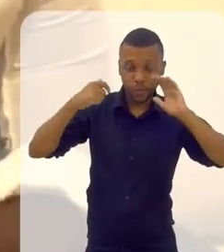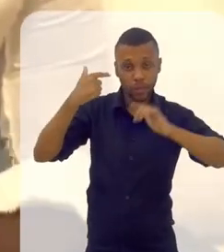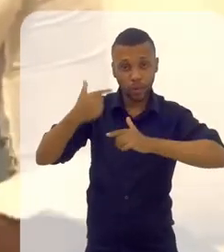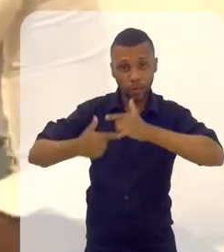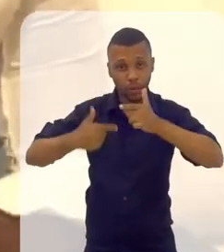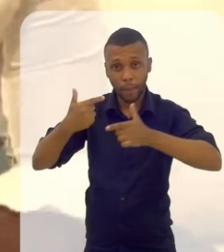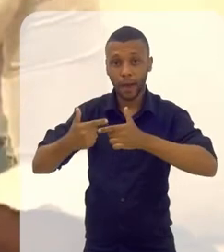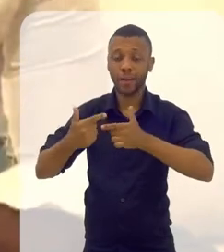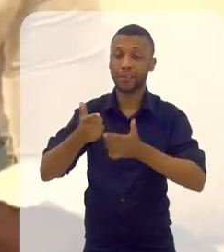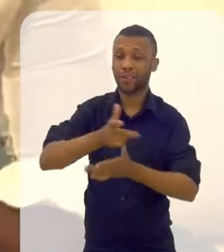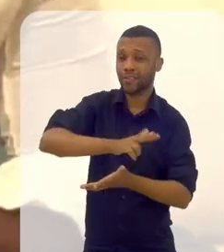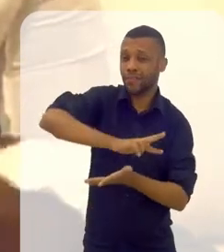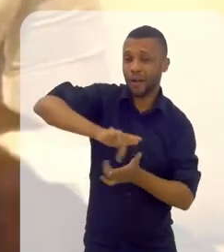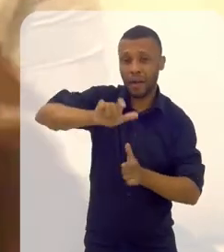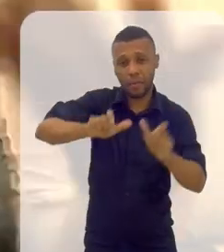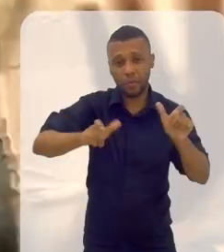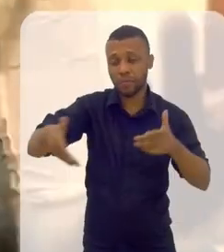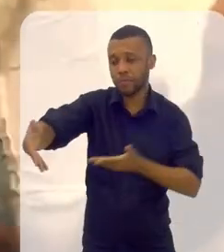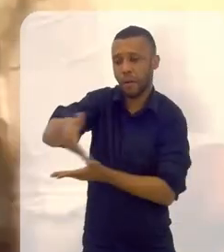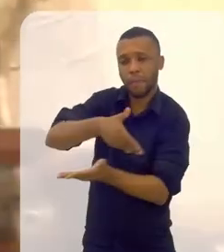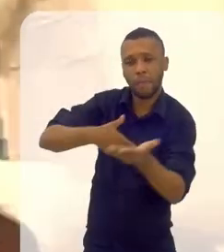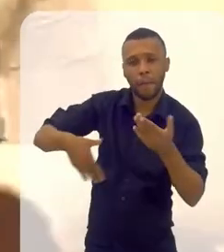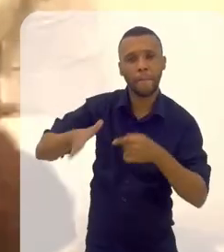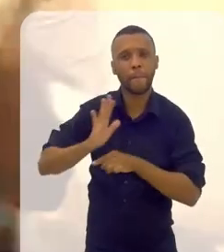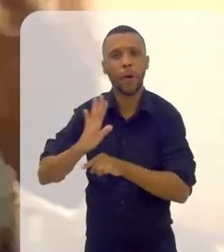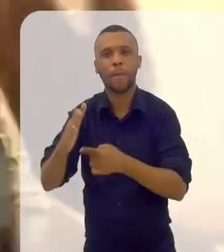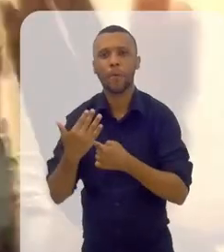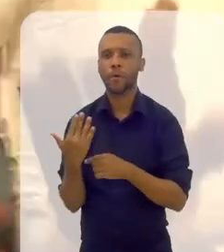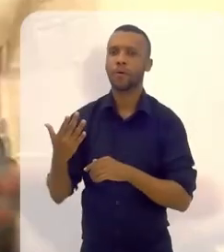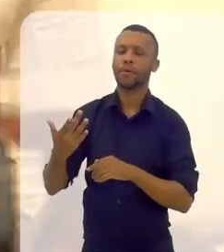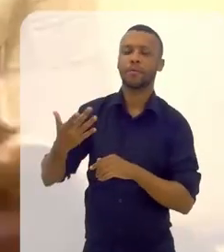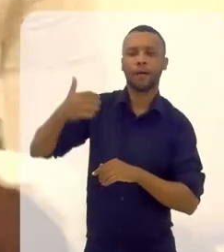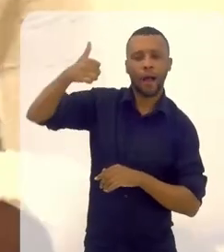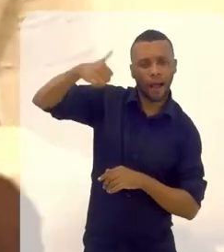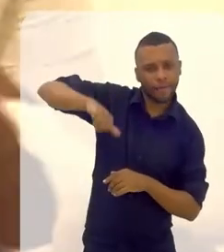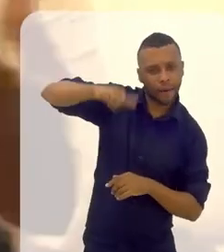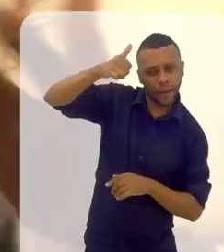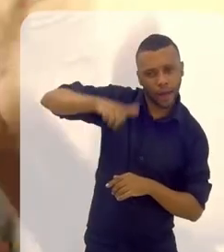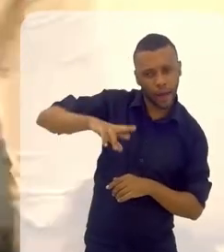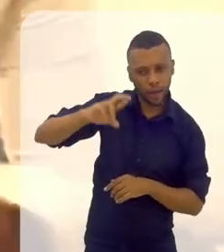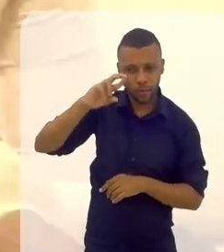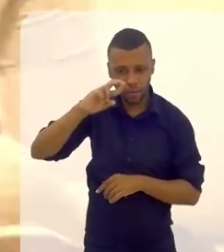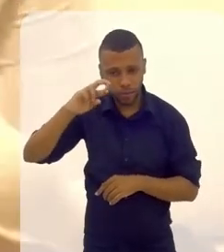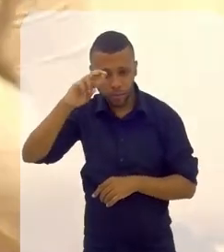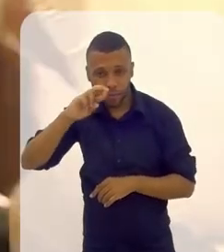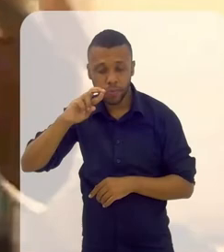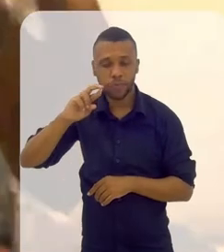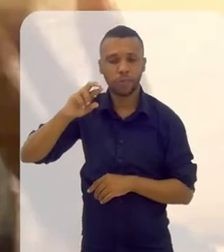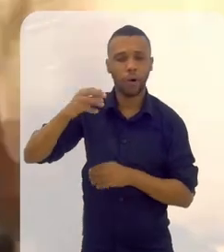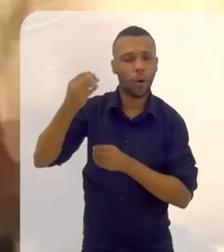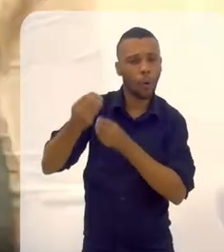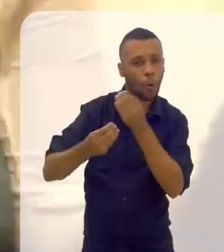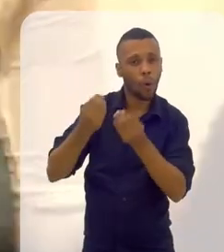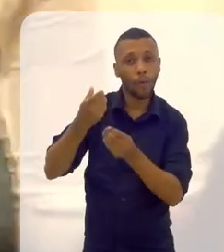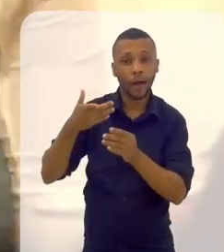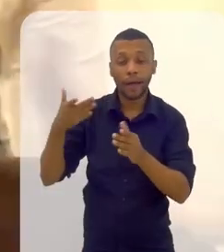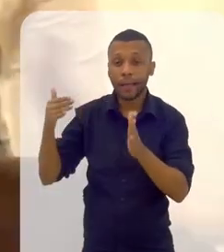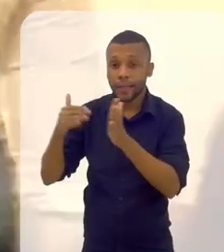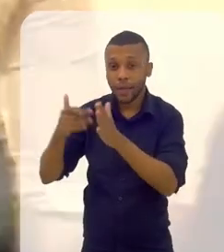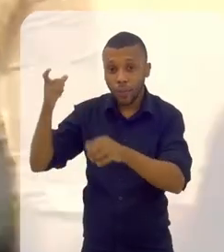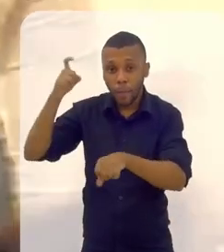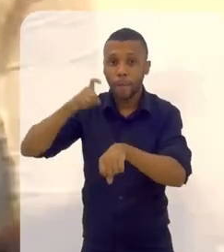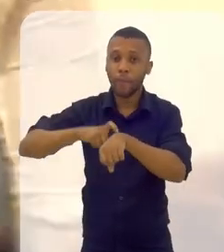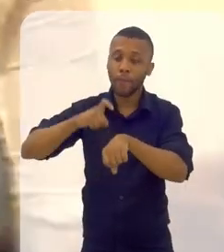de nãos, né? A gente passa a vida inteira fazendo testes e sendo recusado e sendo recusado. Até que em algum